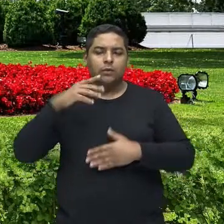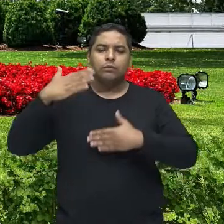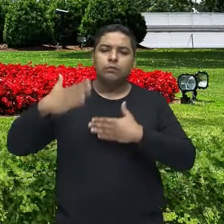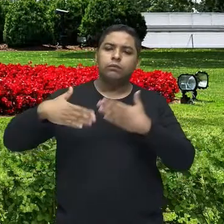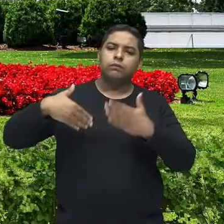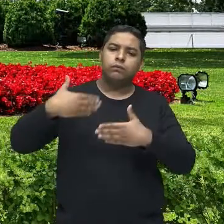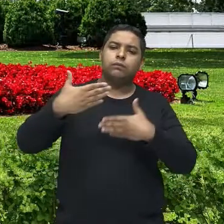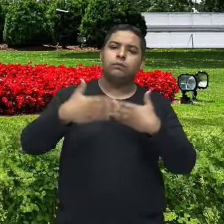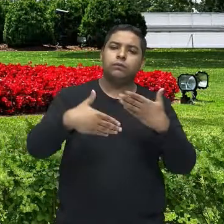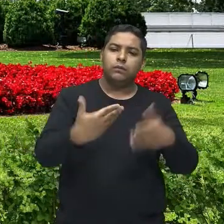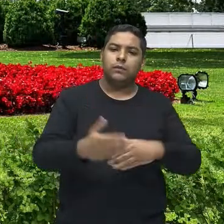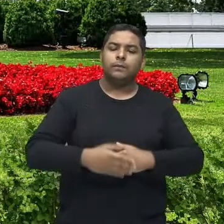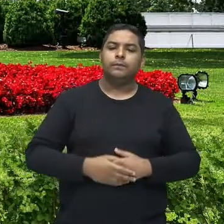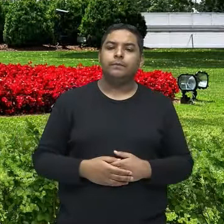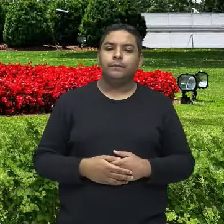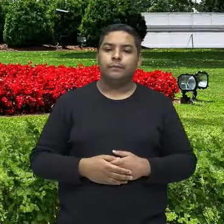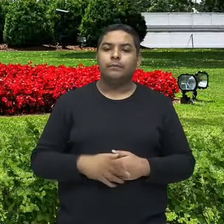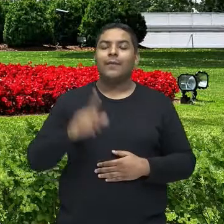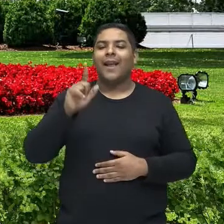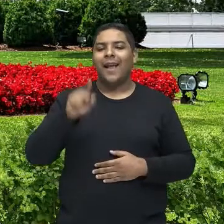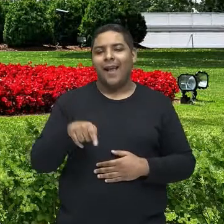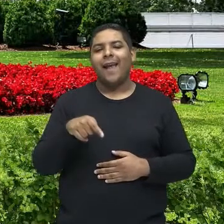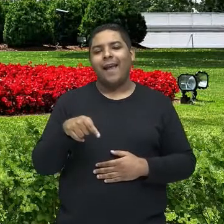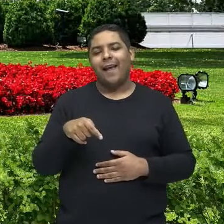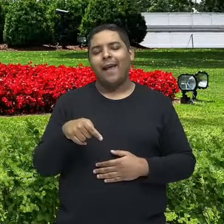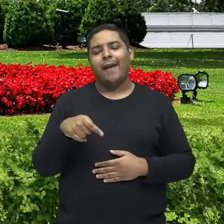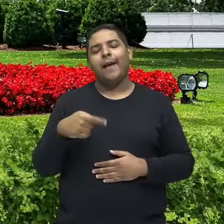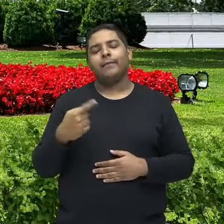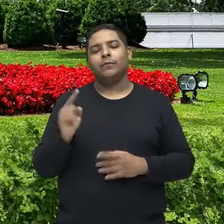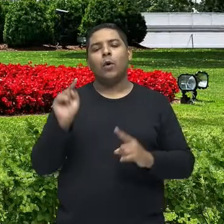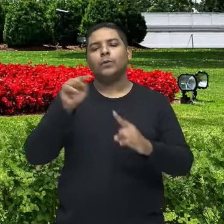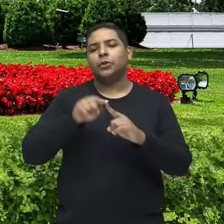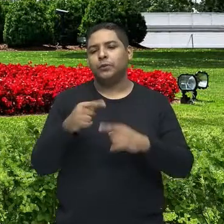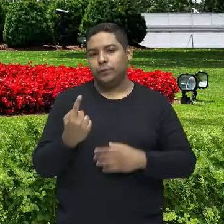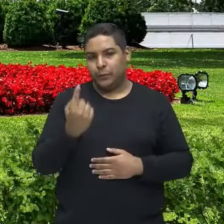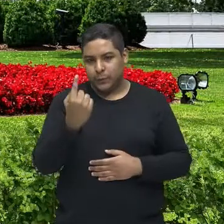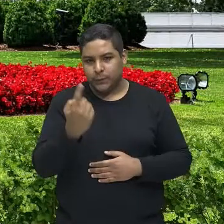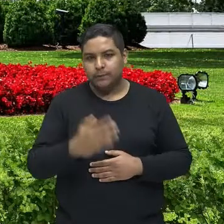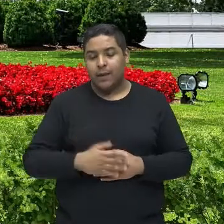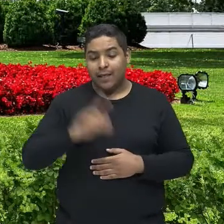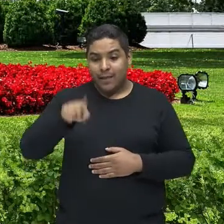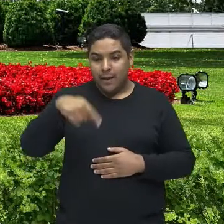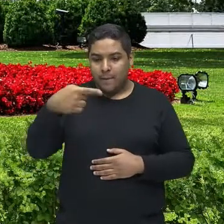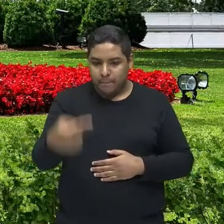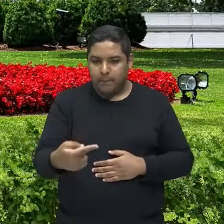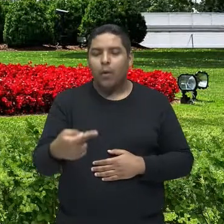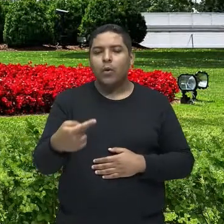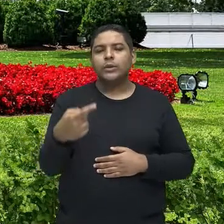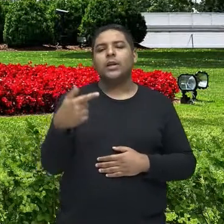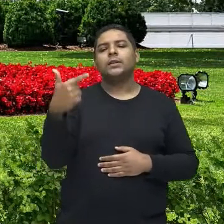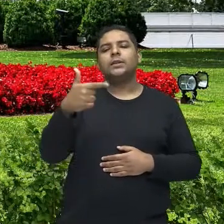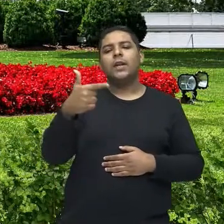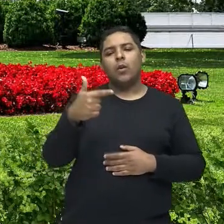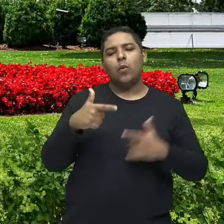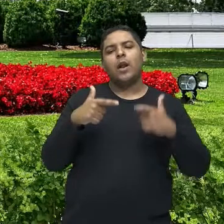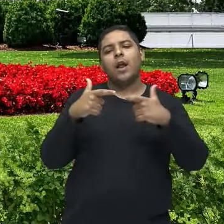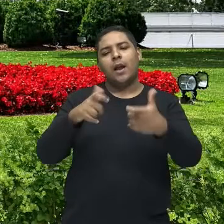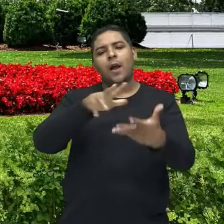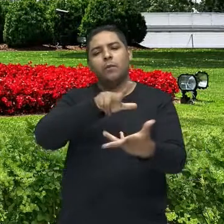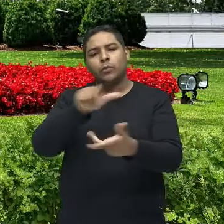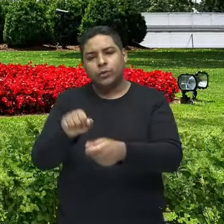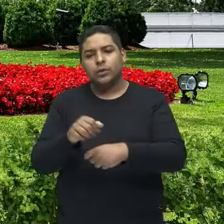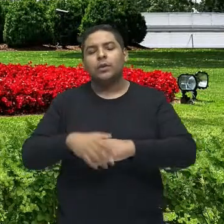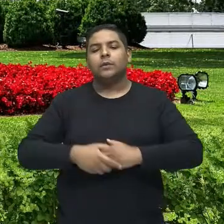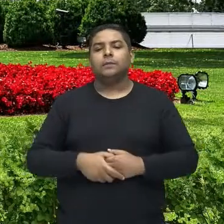tempo, a gente vai observar que tudo isso teve um fator, né? Aí, após a Segunda Guerra Mundial, a Guerra Fria, os Estados Unidos